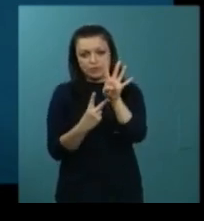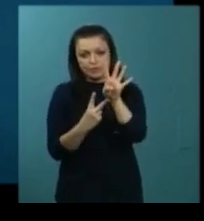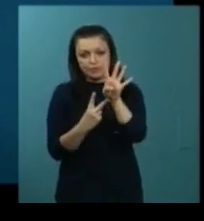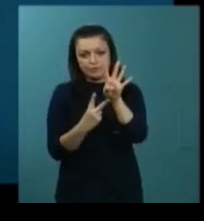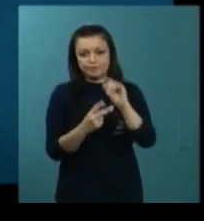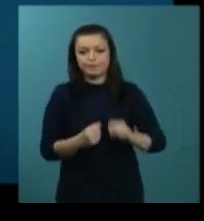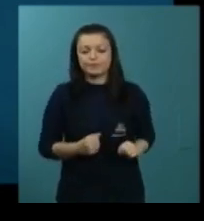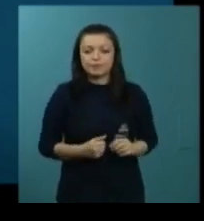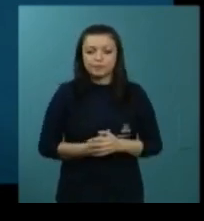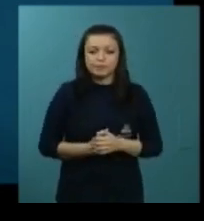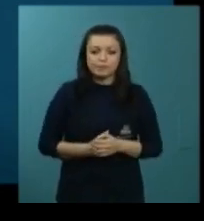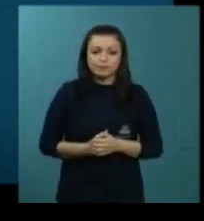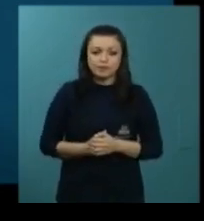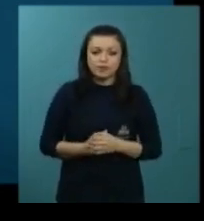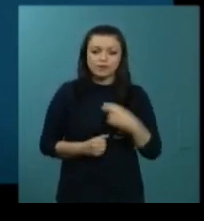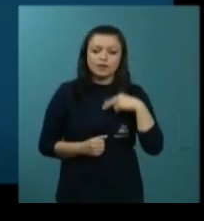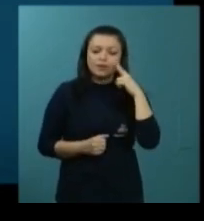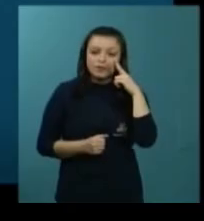o 4.